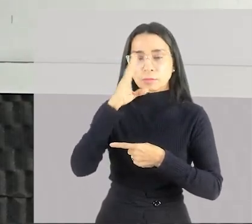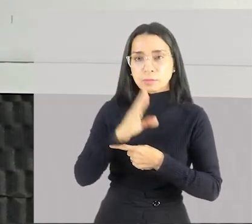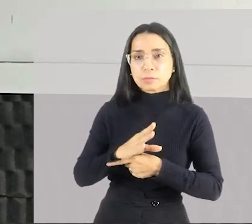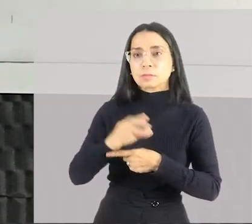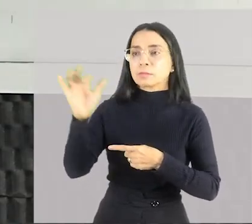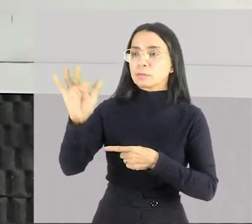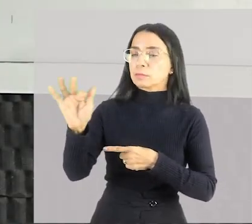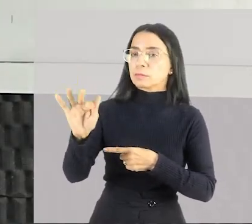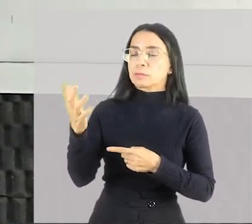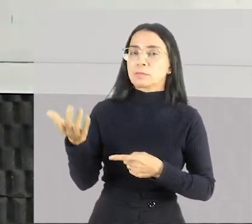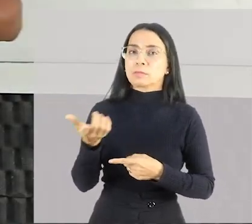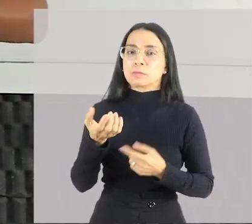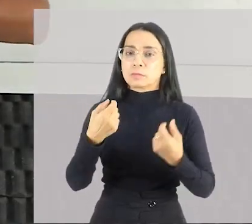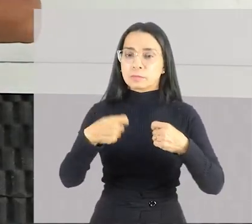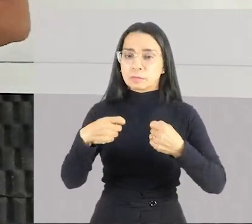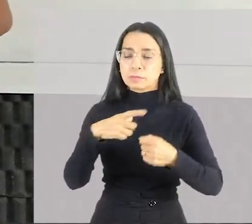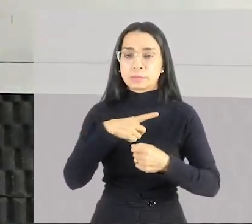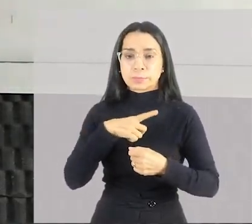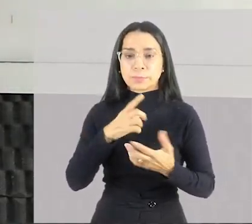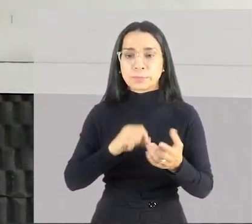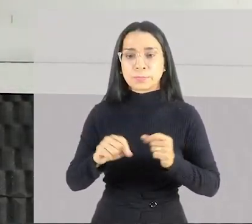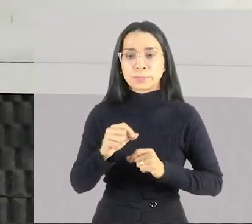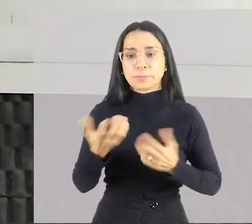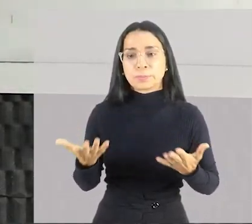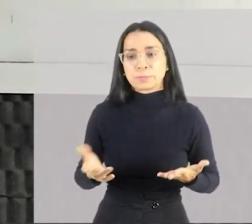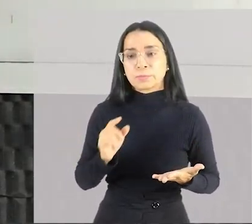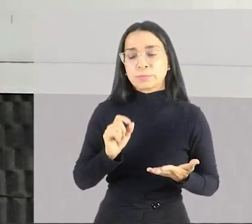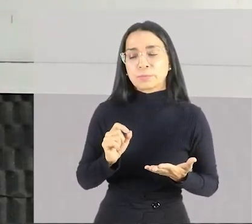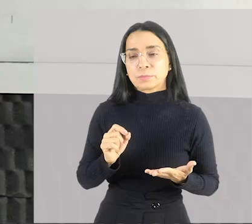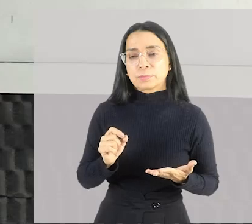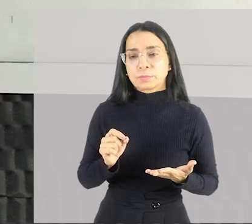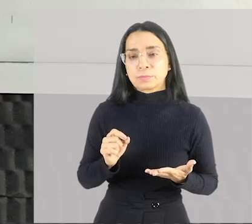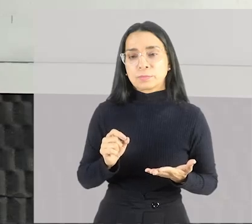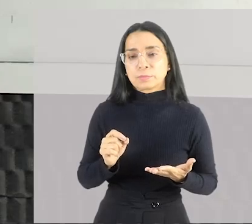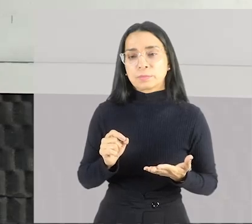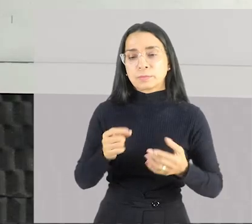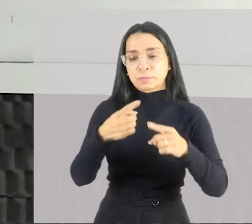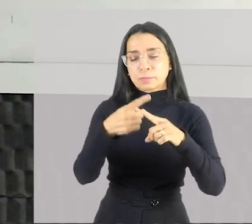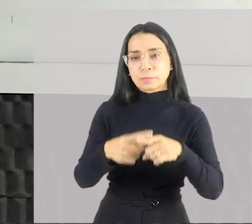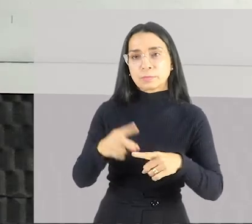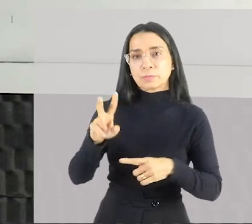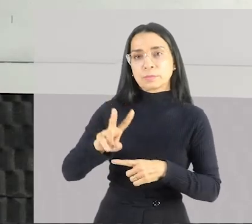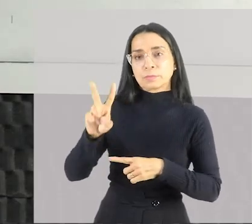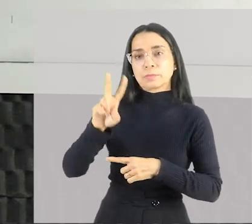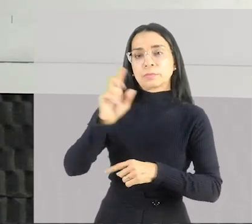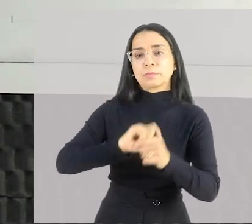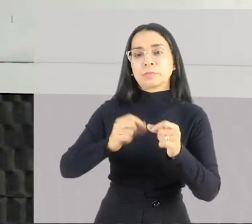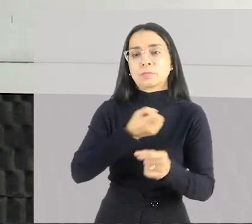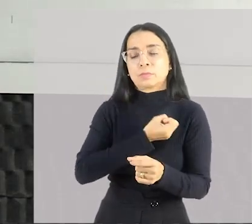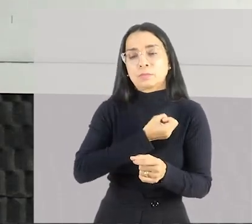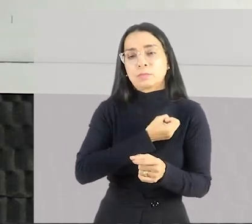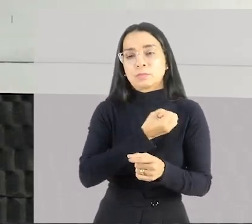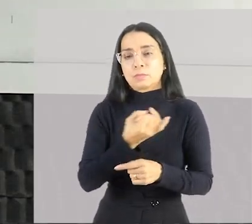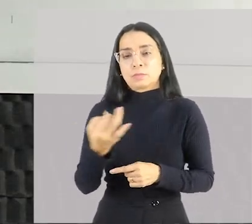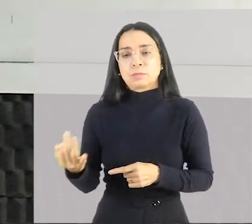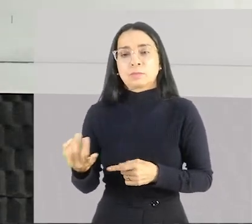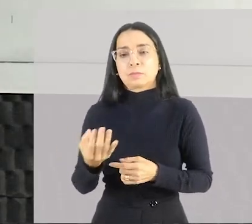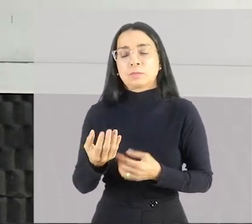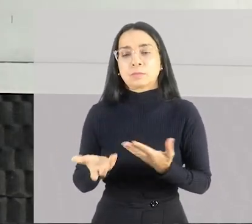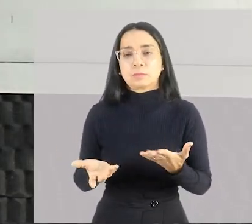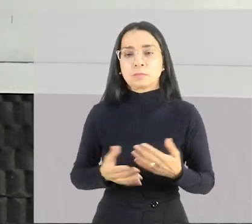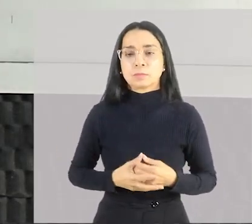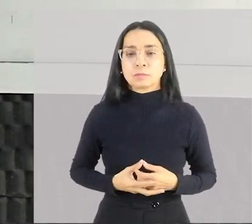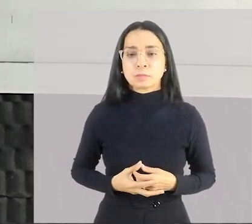tenha um brasileiro um francês Beleza então turma no caso eu vou ter que multiplicar esses valores também do jeito que eu fiz aqui